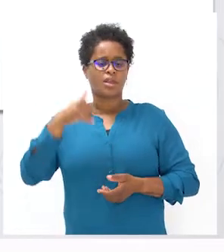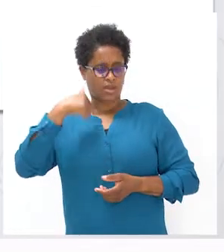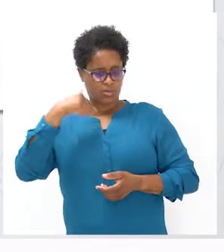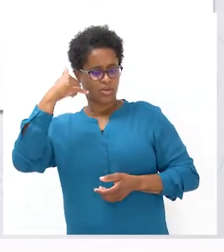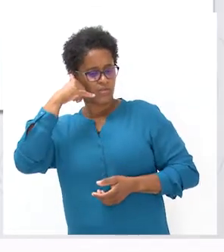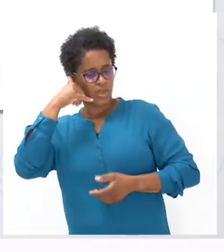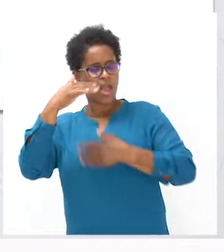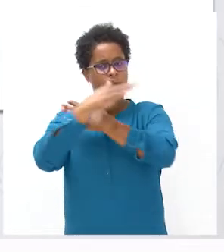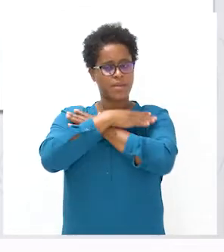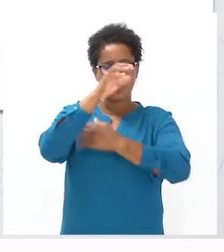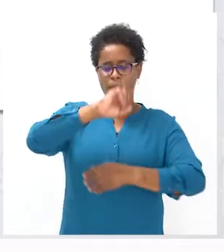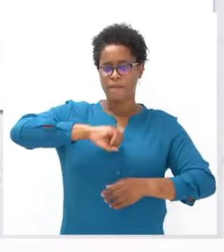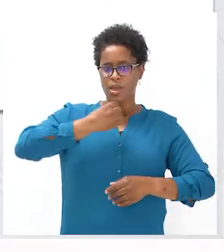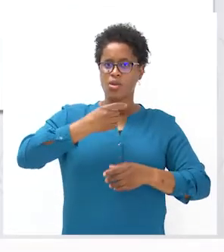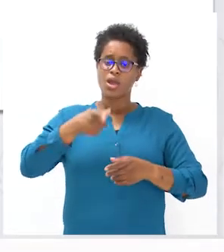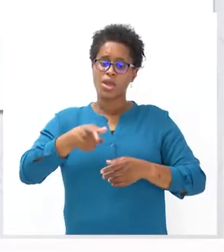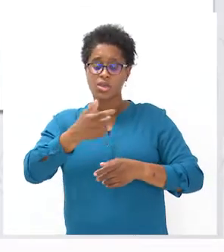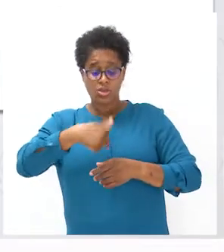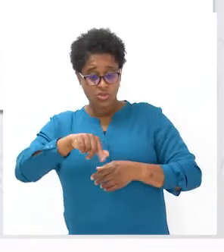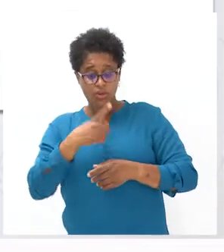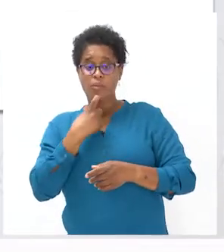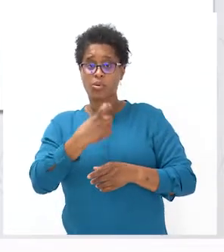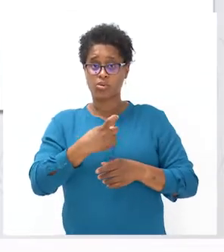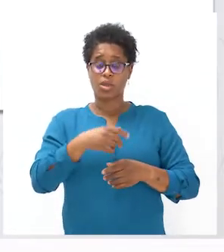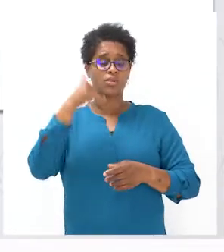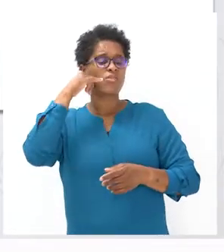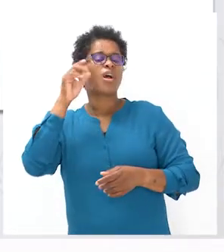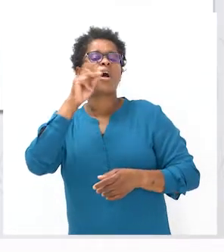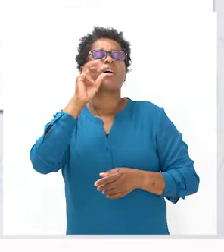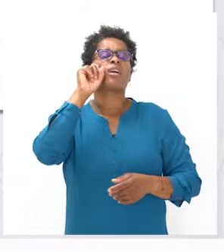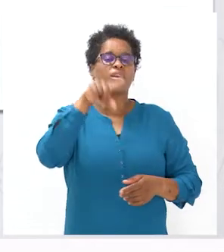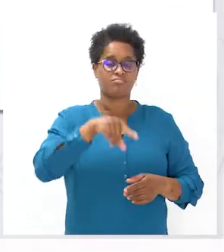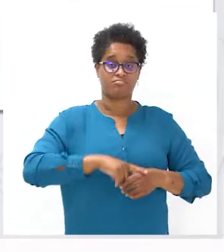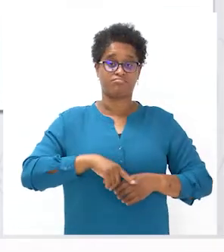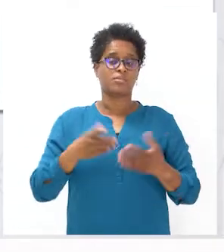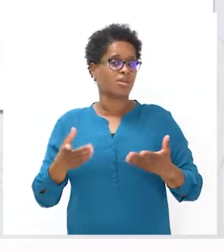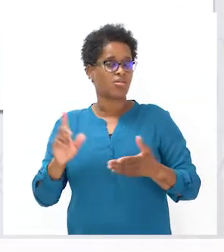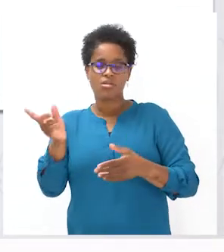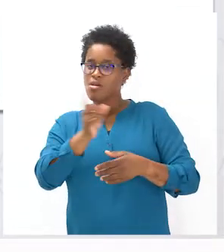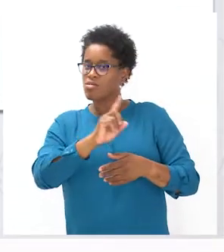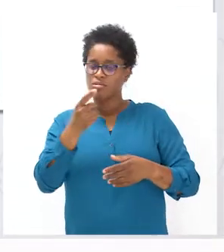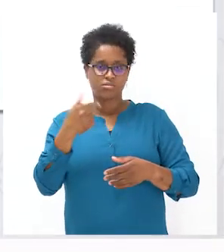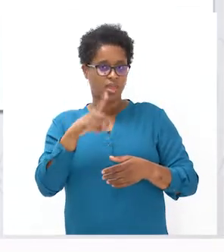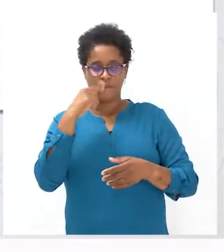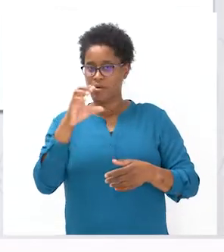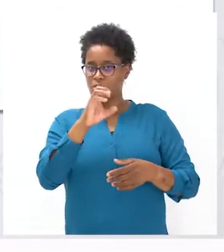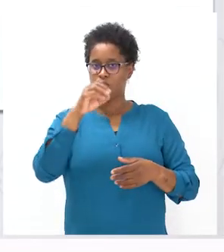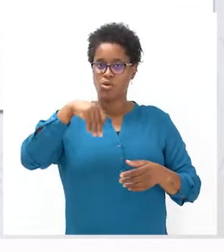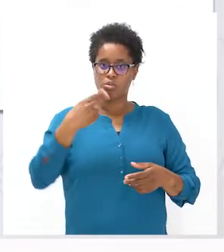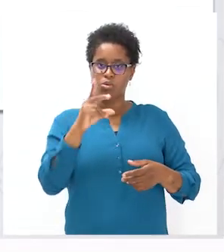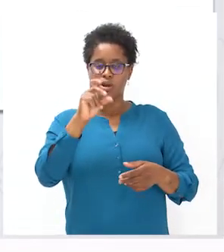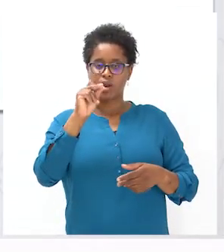Telefonei ao meu amigo. Aqui nós íamos perguntar, telefonei a quem? Então logo não tem verbo